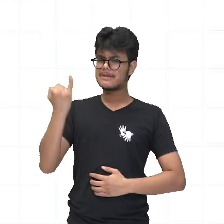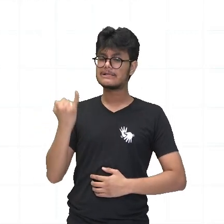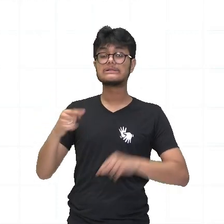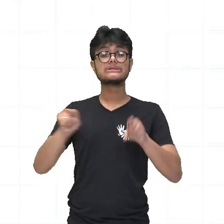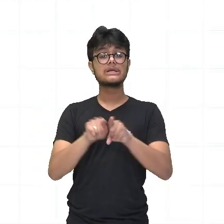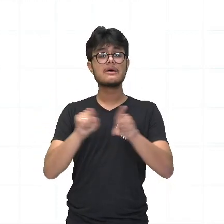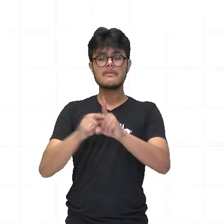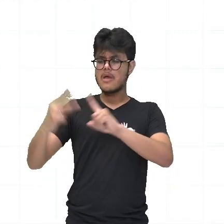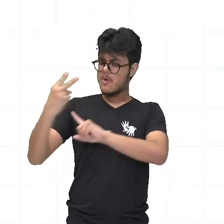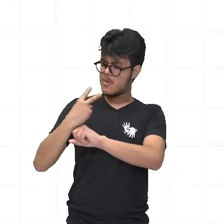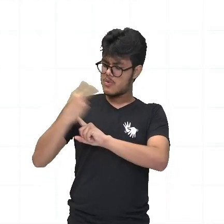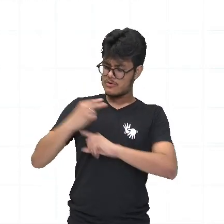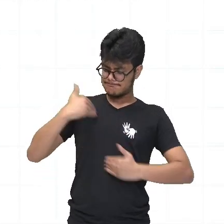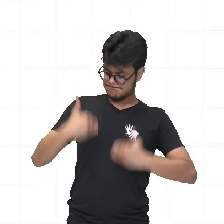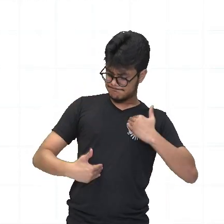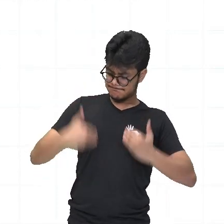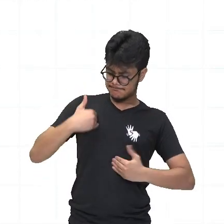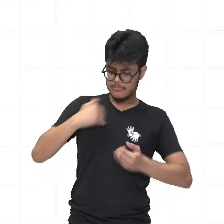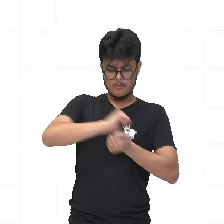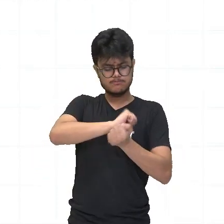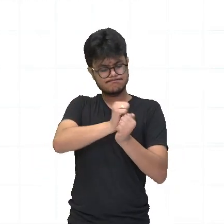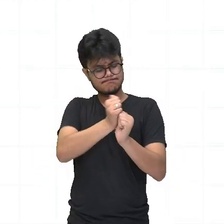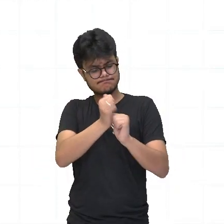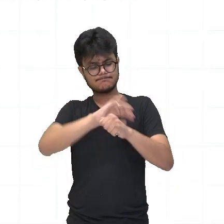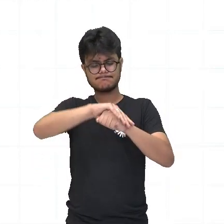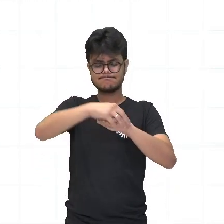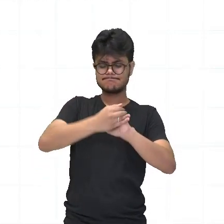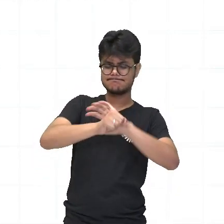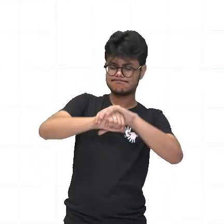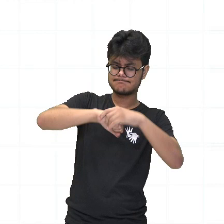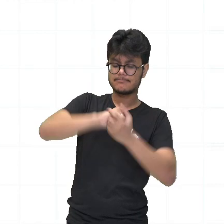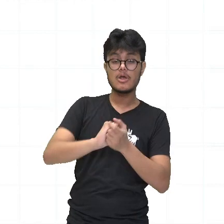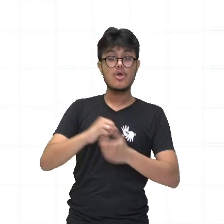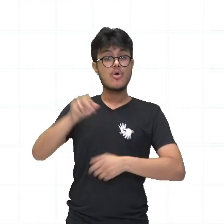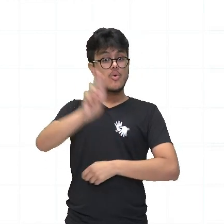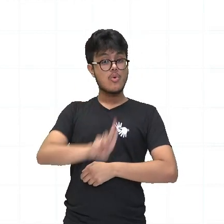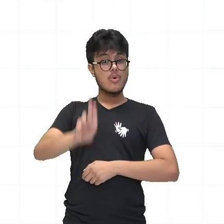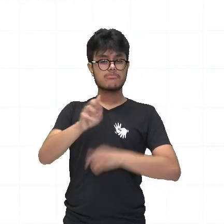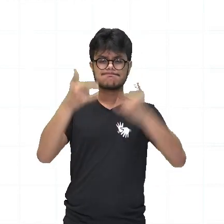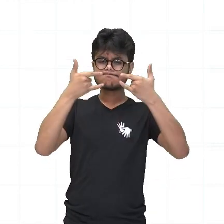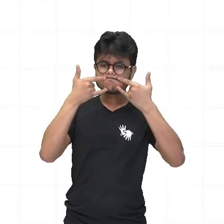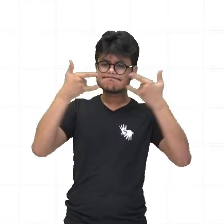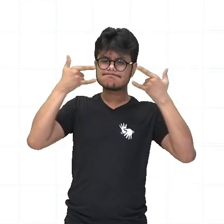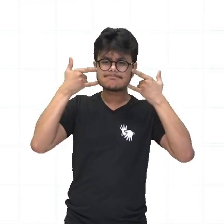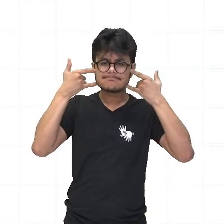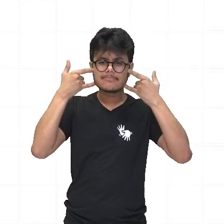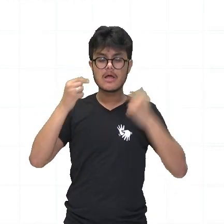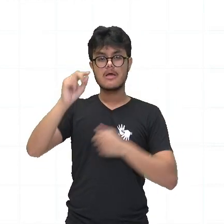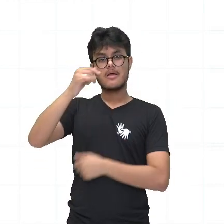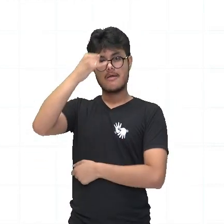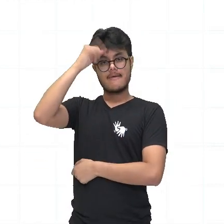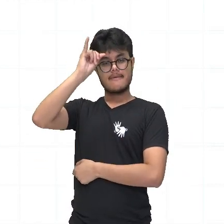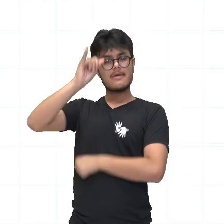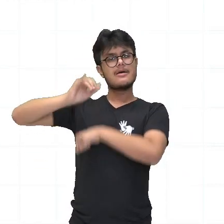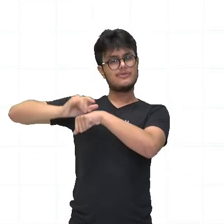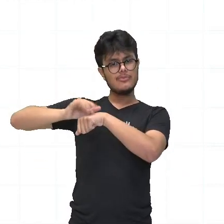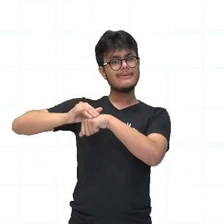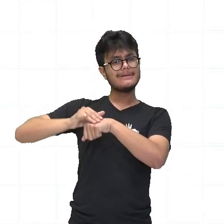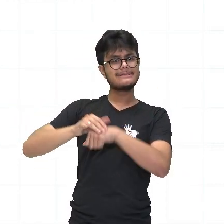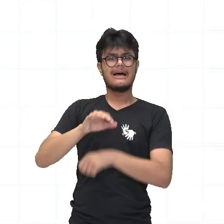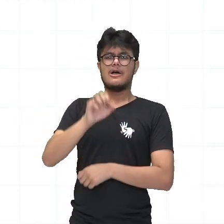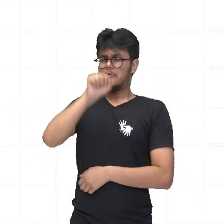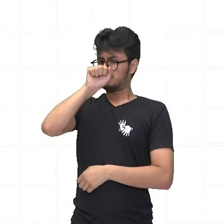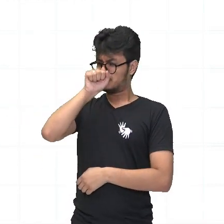das mãos. Uso de máscaras para poder evitar que as pessoas espirrem e contaminem